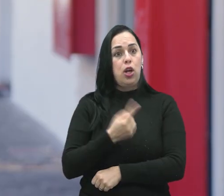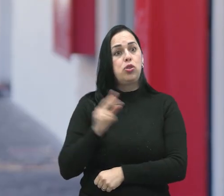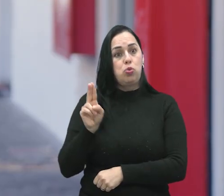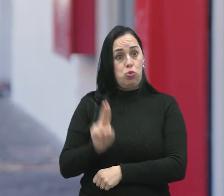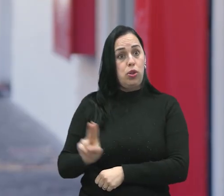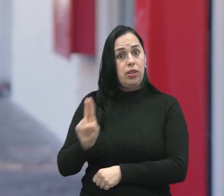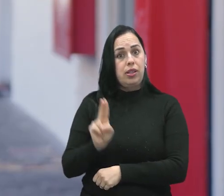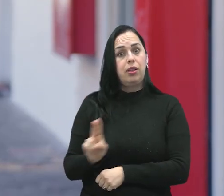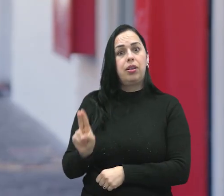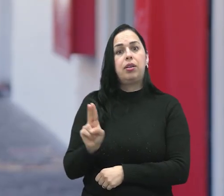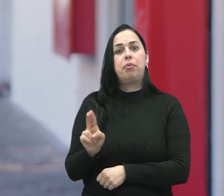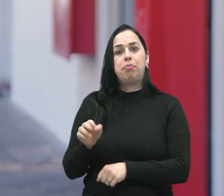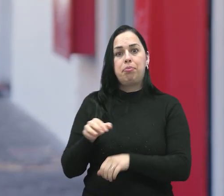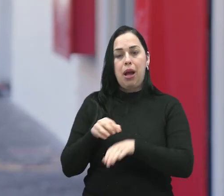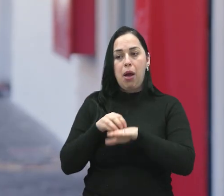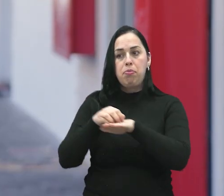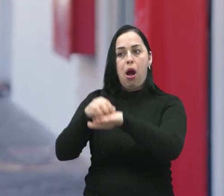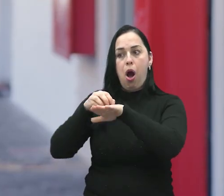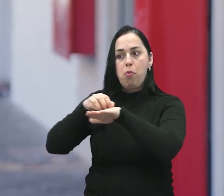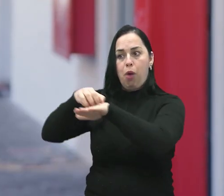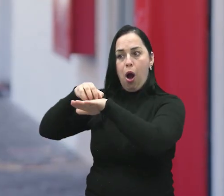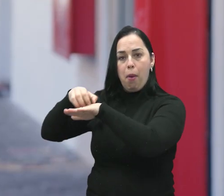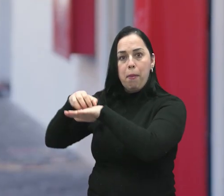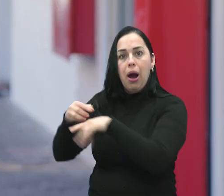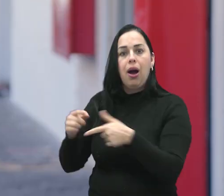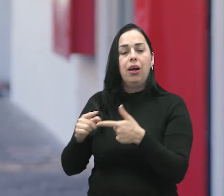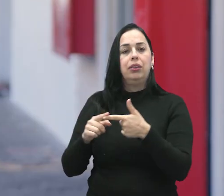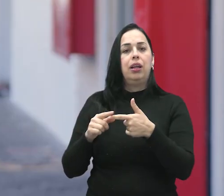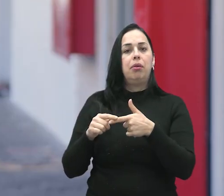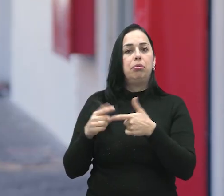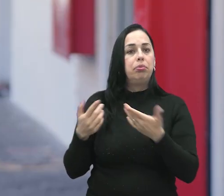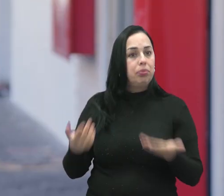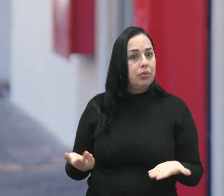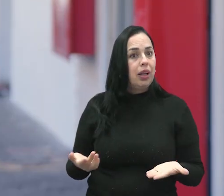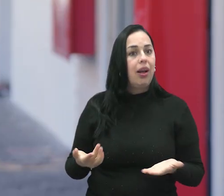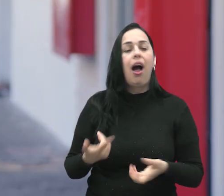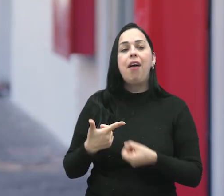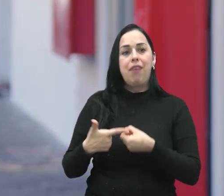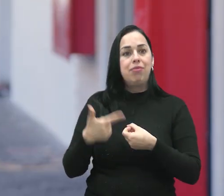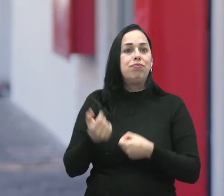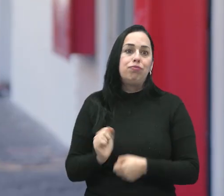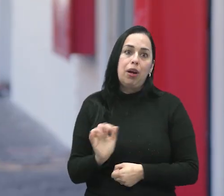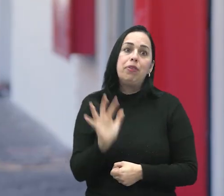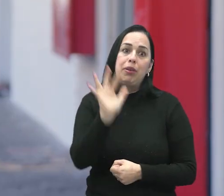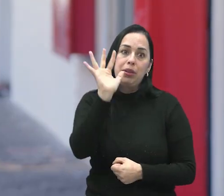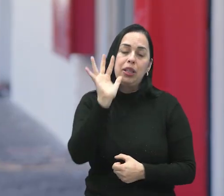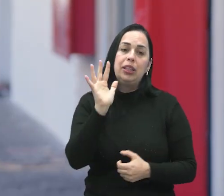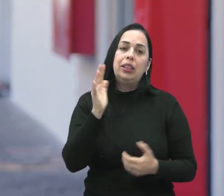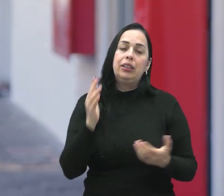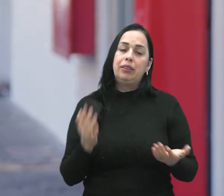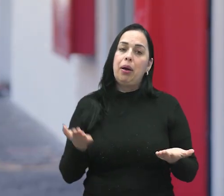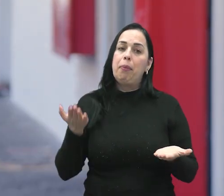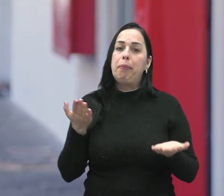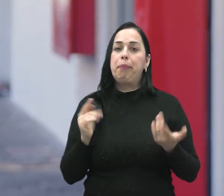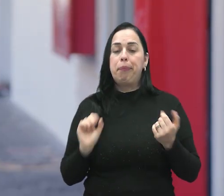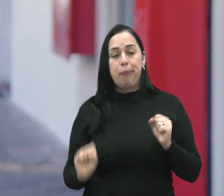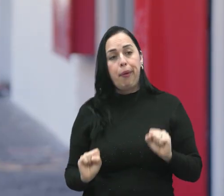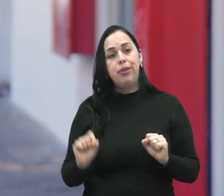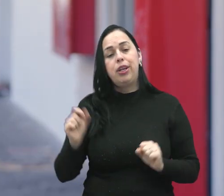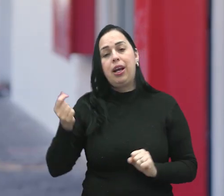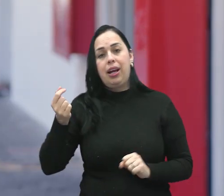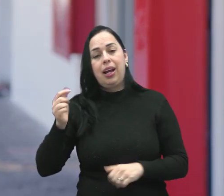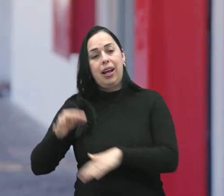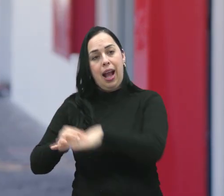usado, né, para transporte das mercadorias, da própria carne, e aí vai ter aumento. Quer dizer, então uma coisa pode compensar a